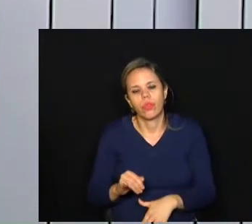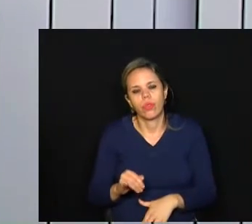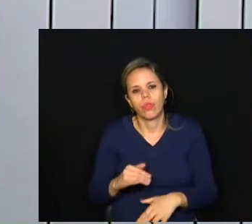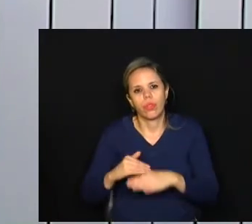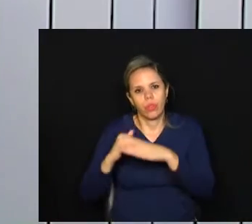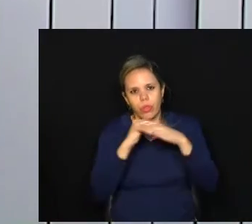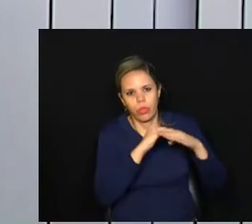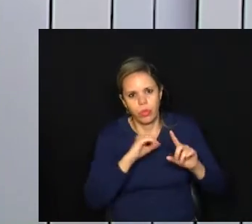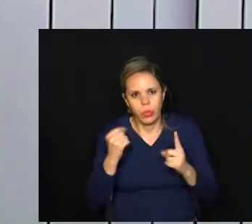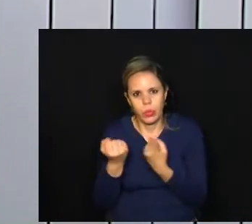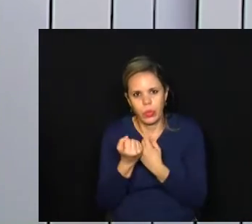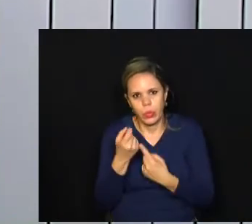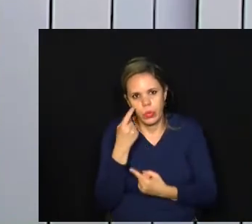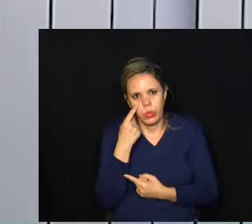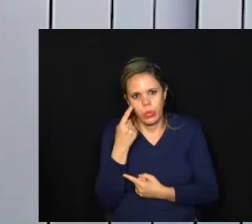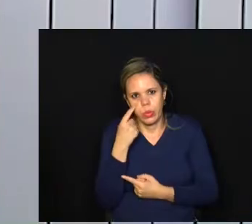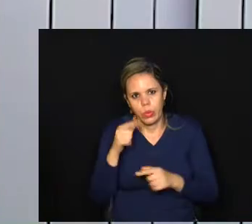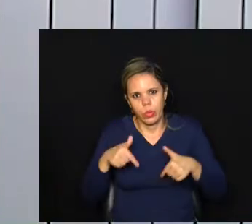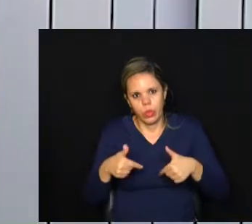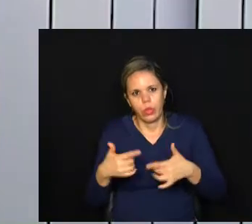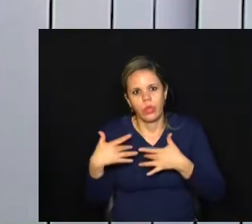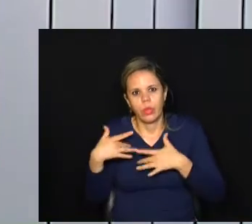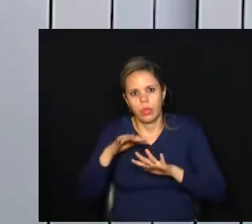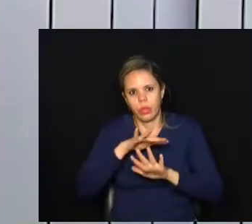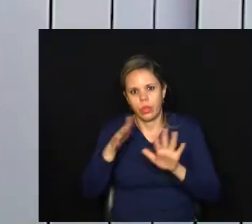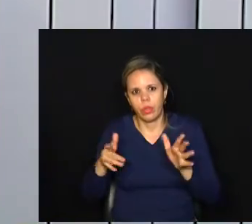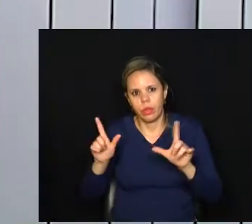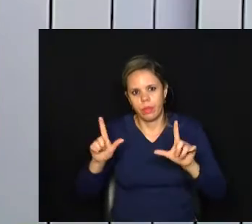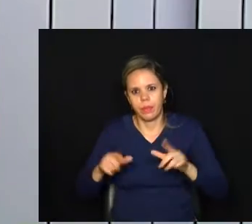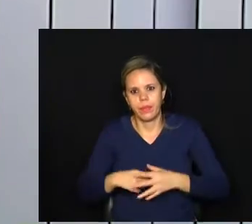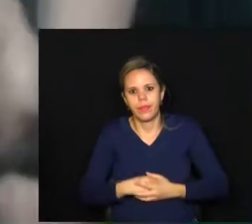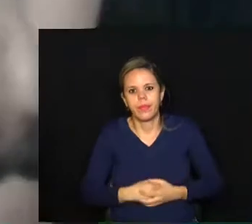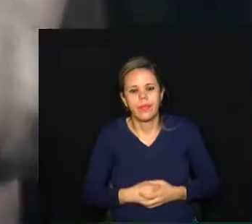Igualdade Social, Ação e Solidariedade na sua tela.